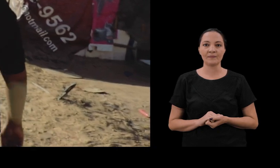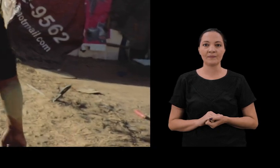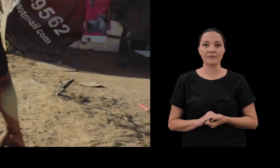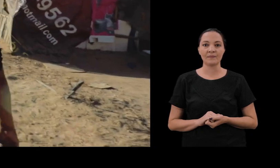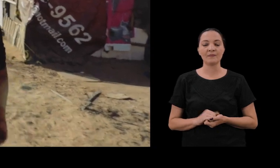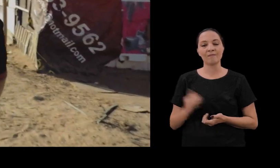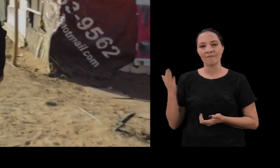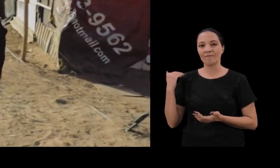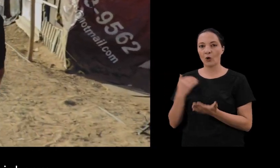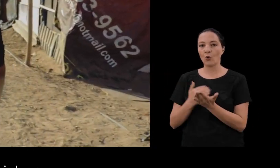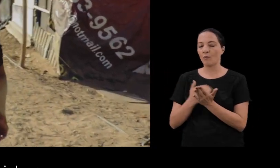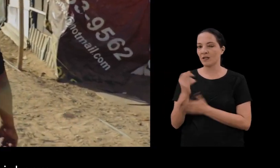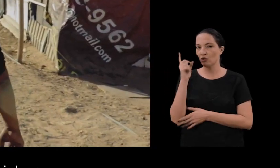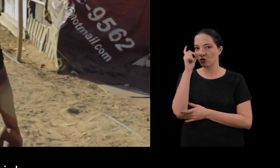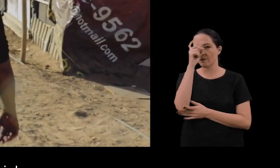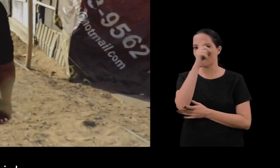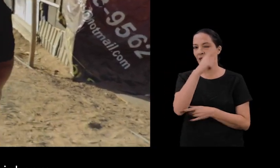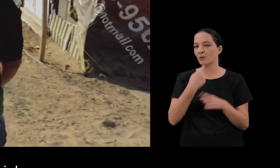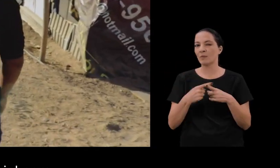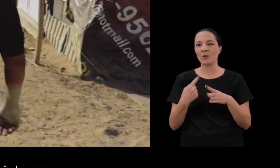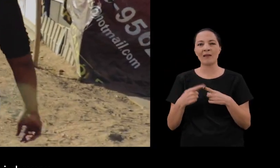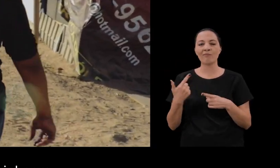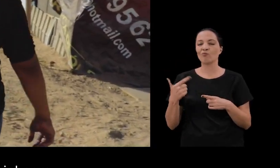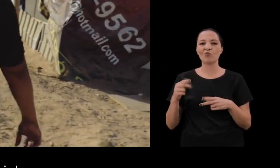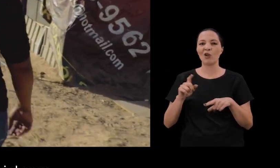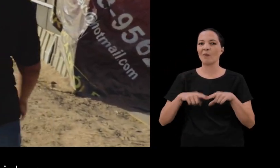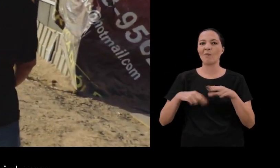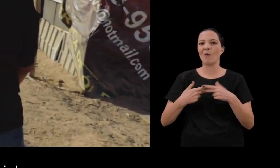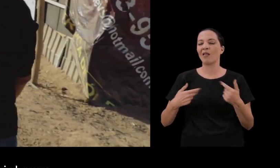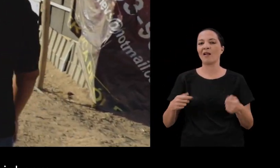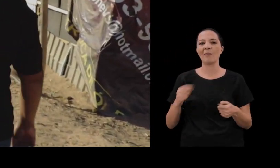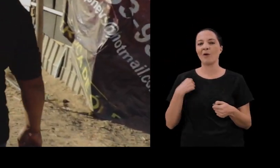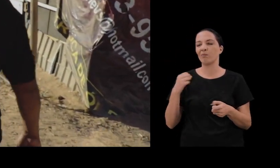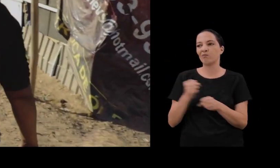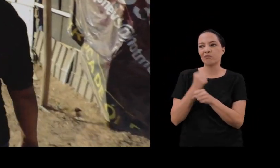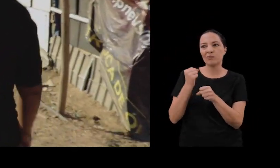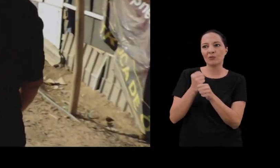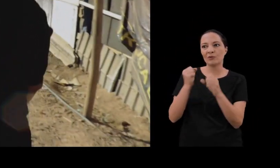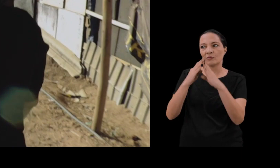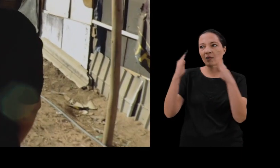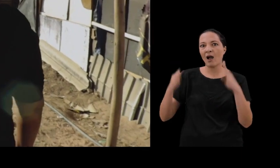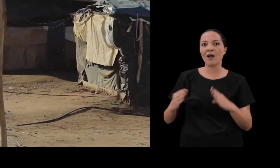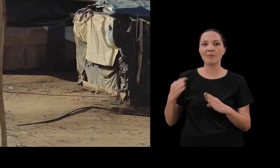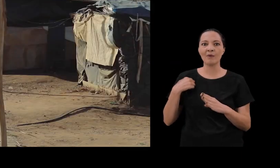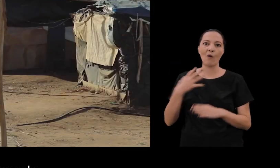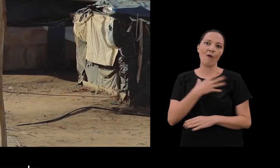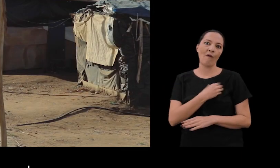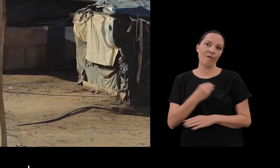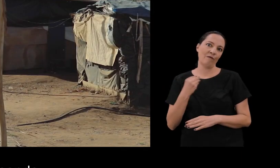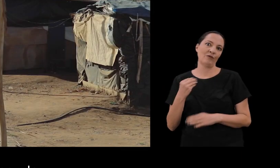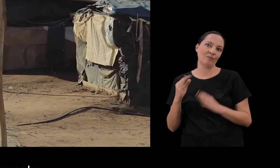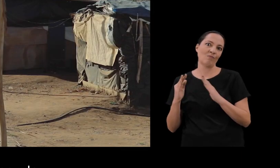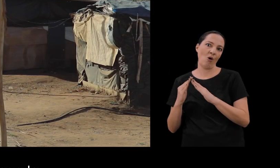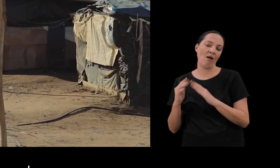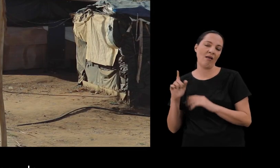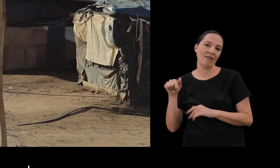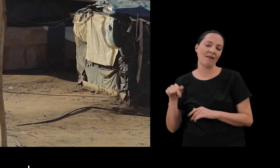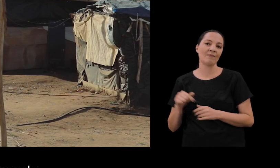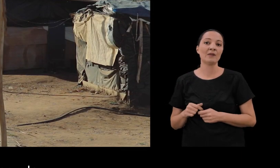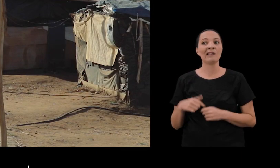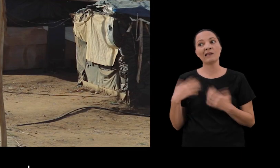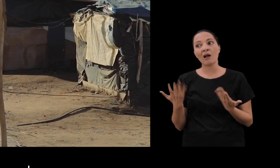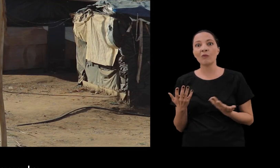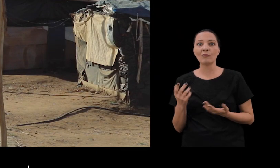No começo foi muito difícil, porque não tinha material para mim construir uma barraca, para poder colocar meus filhos. E a gente